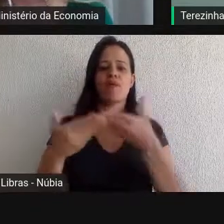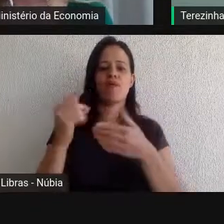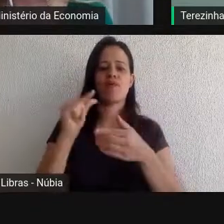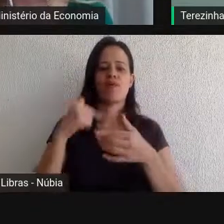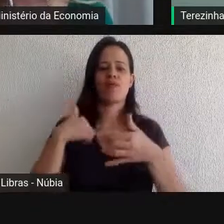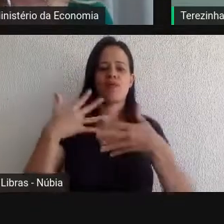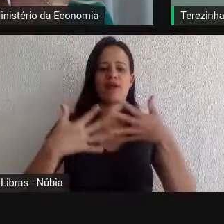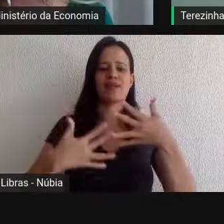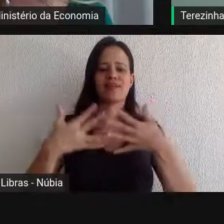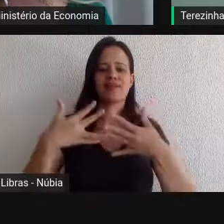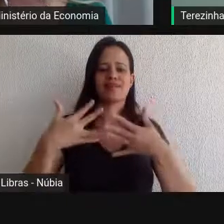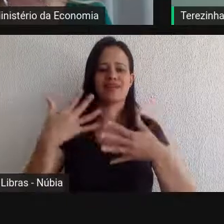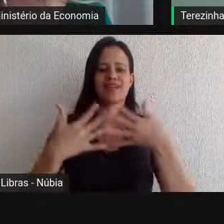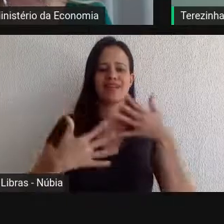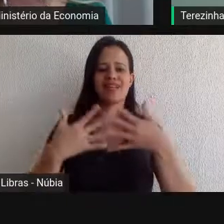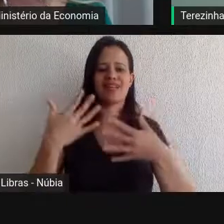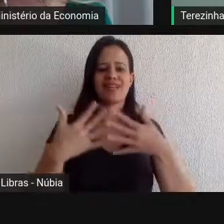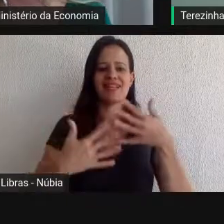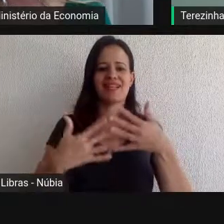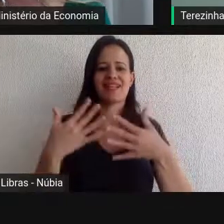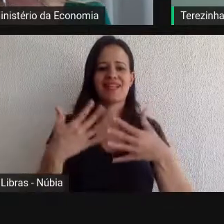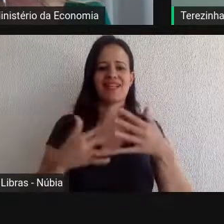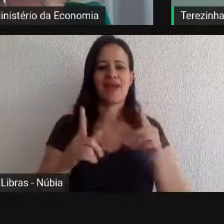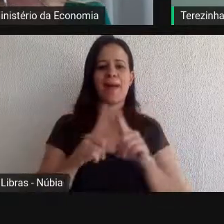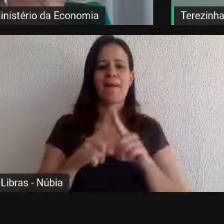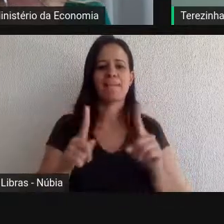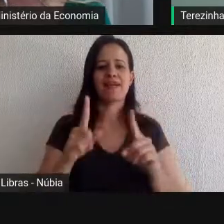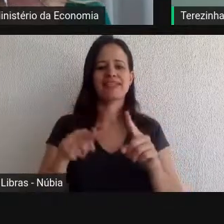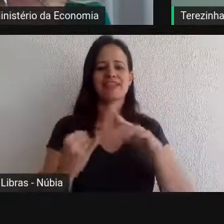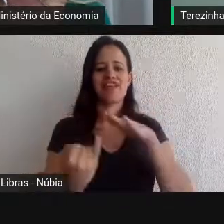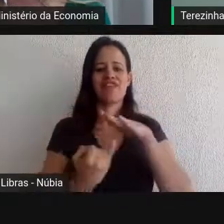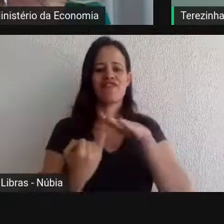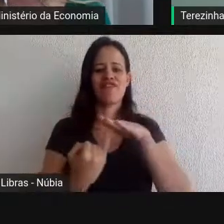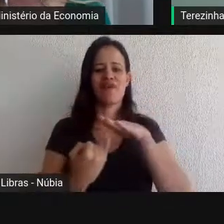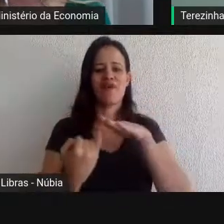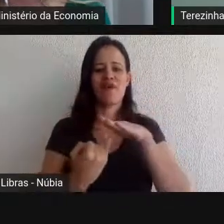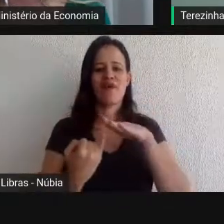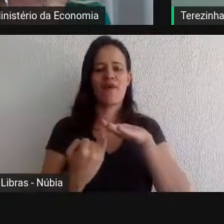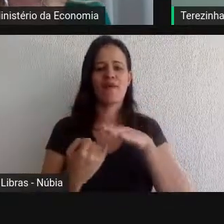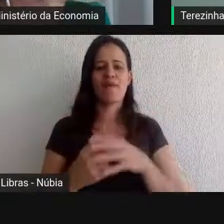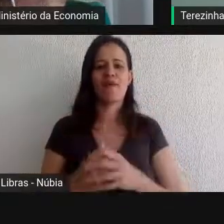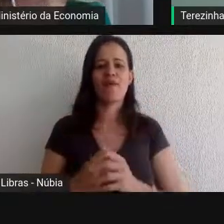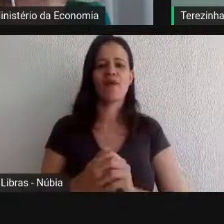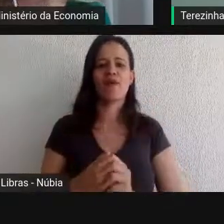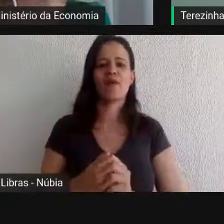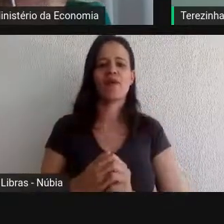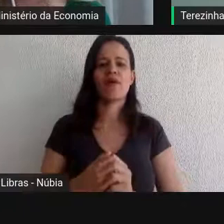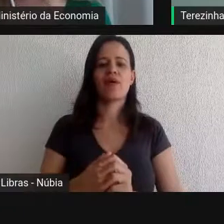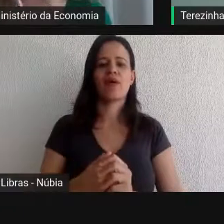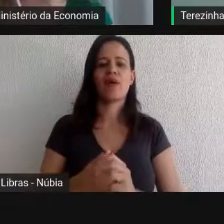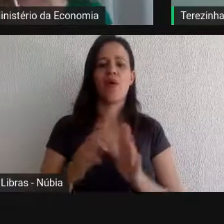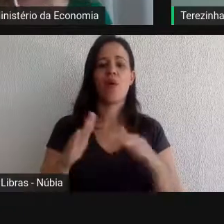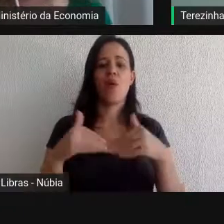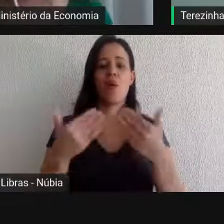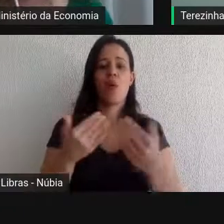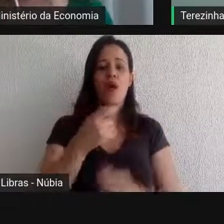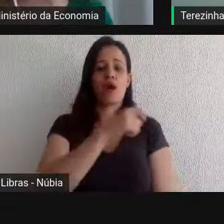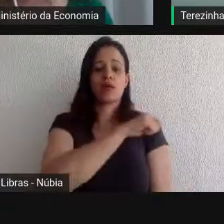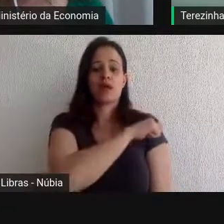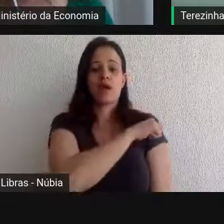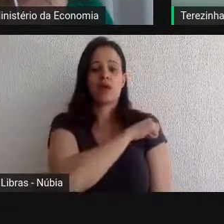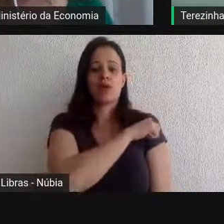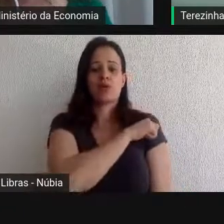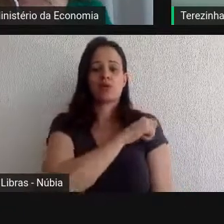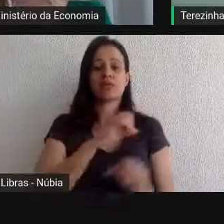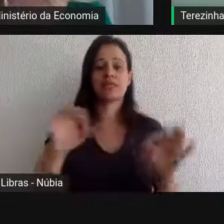bem. Nada. Está mais informal, né? Bom, quando um aluno